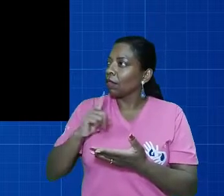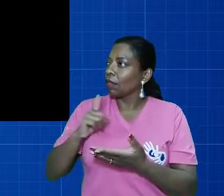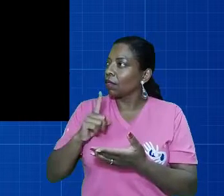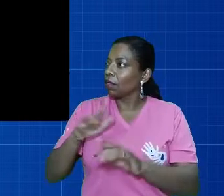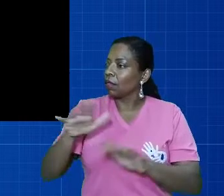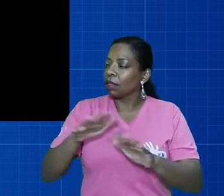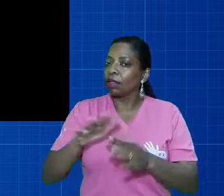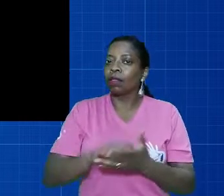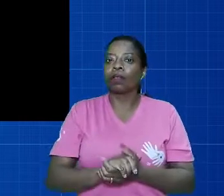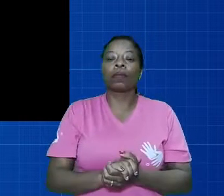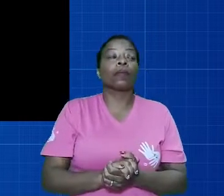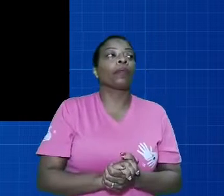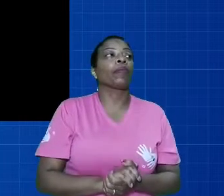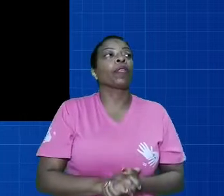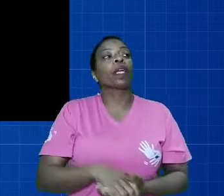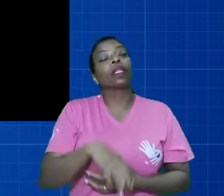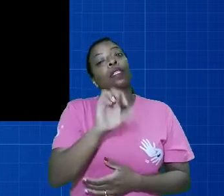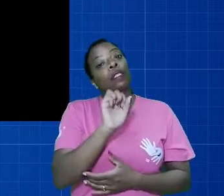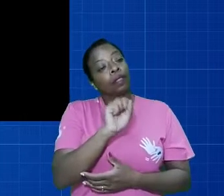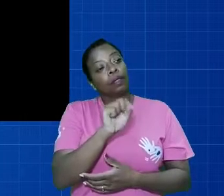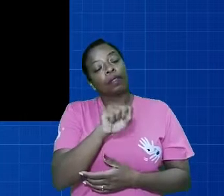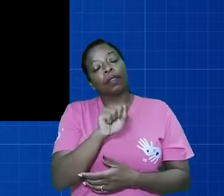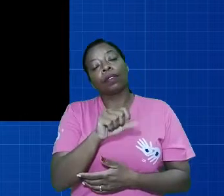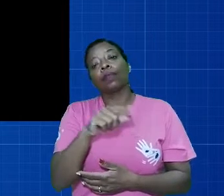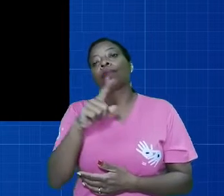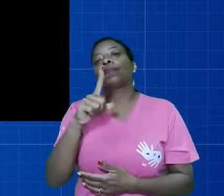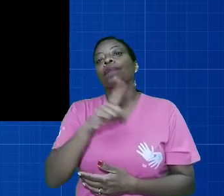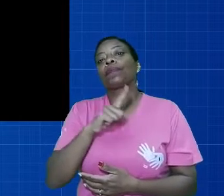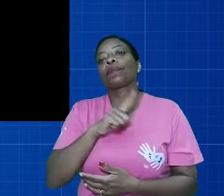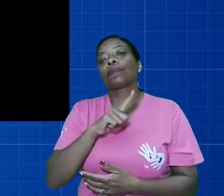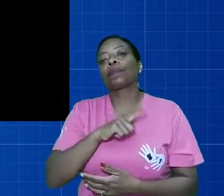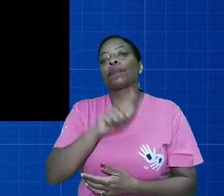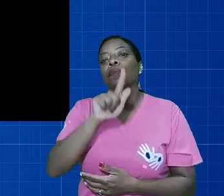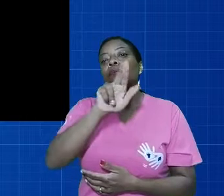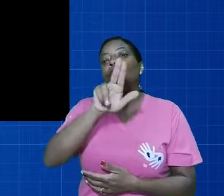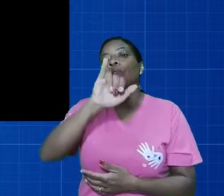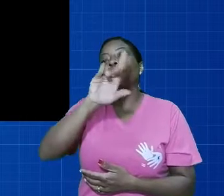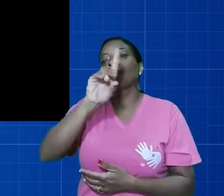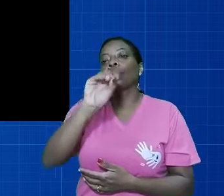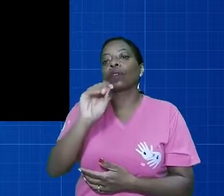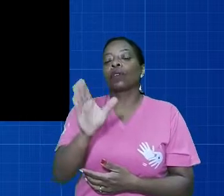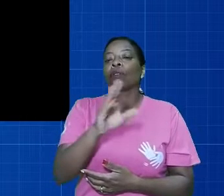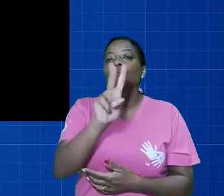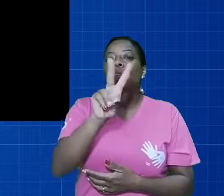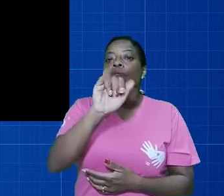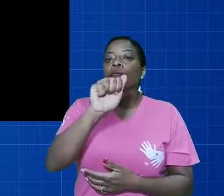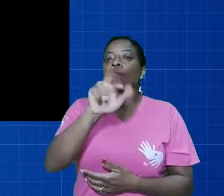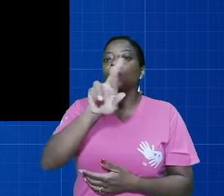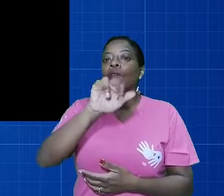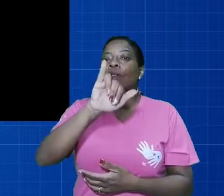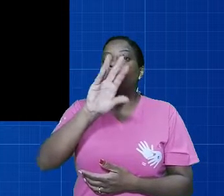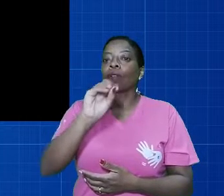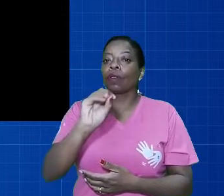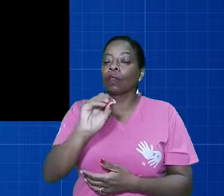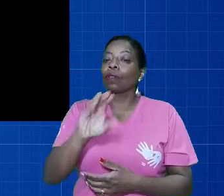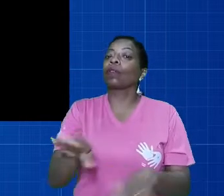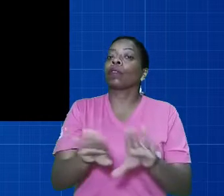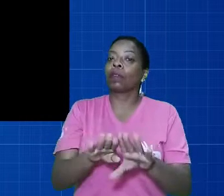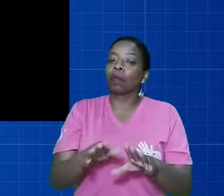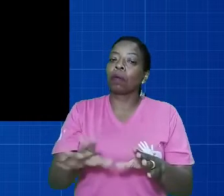Isso, a gente teve... o próprio Guido Viário teve envolvido nessa questão.